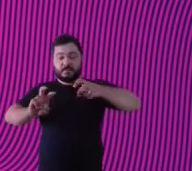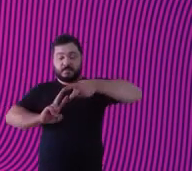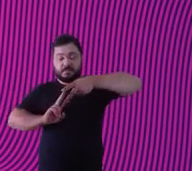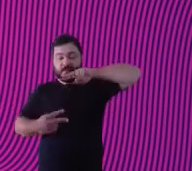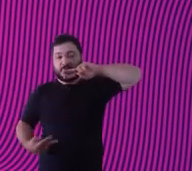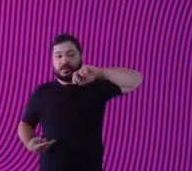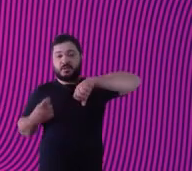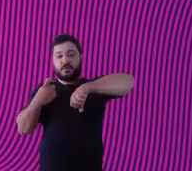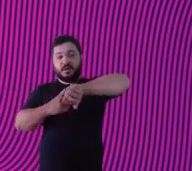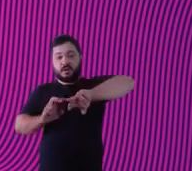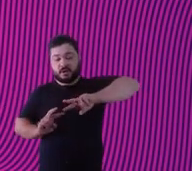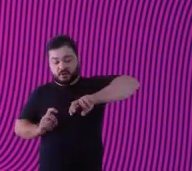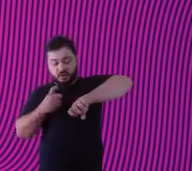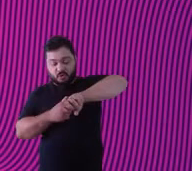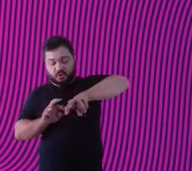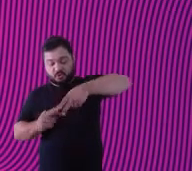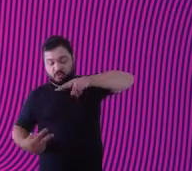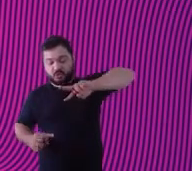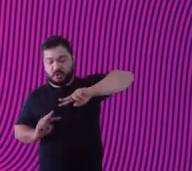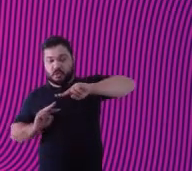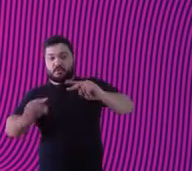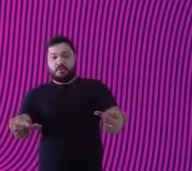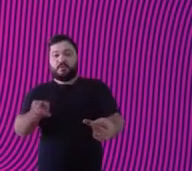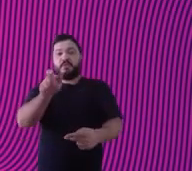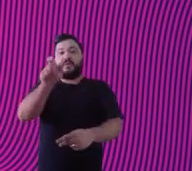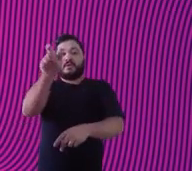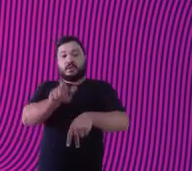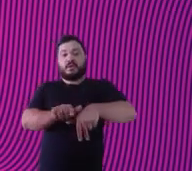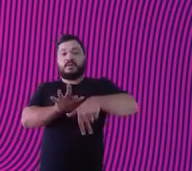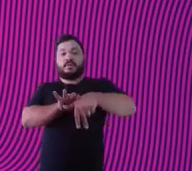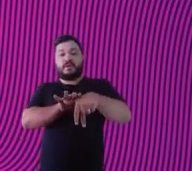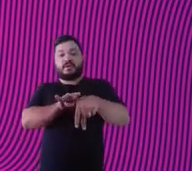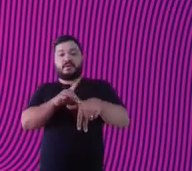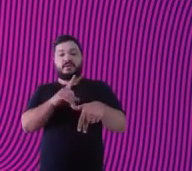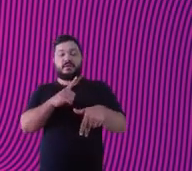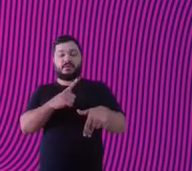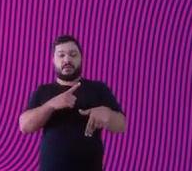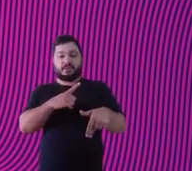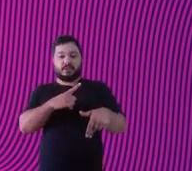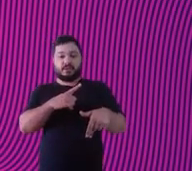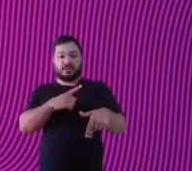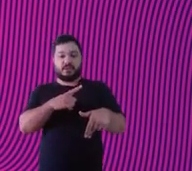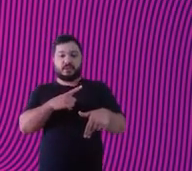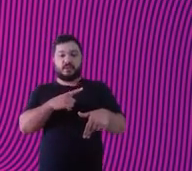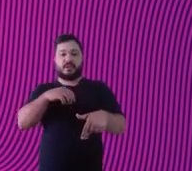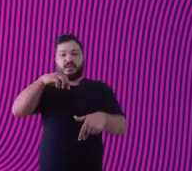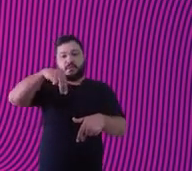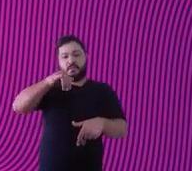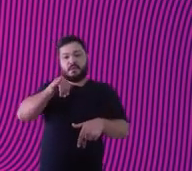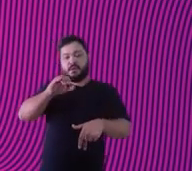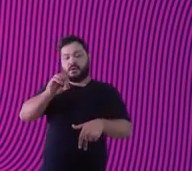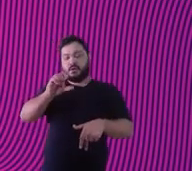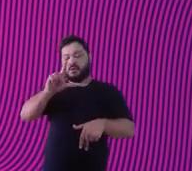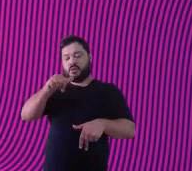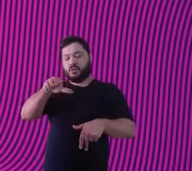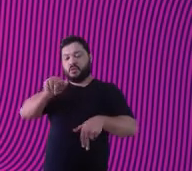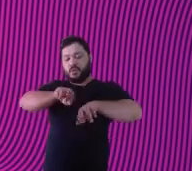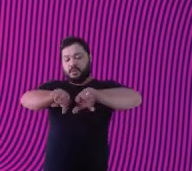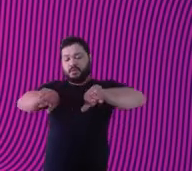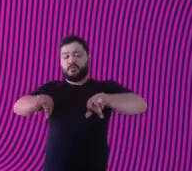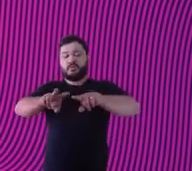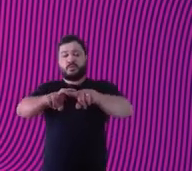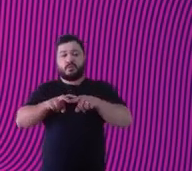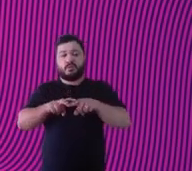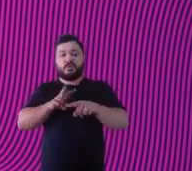de medula óssea especialmente em pacientes com mieloma múltiplo Entre Rios Mas